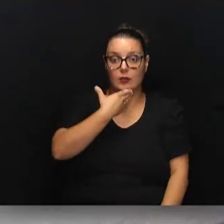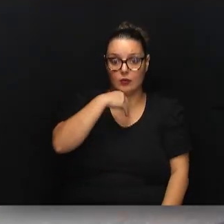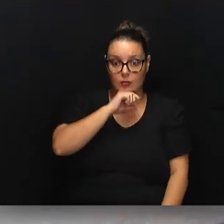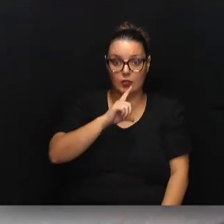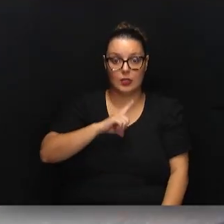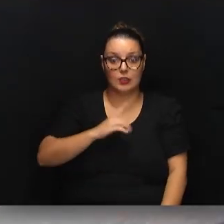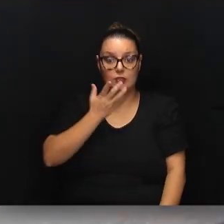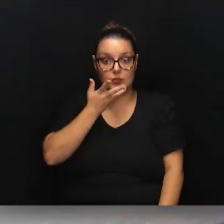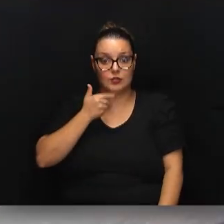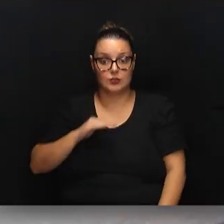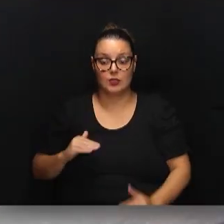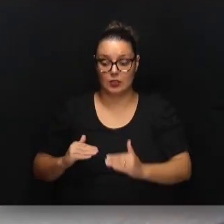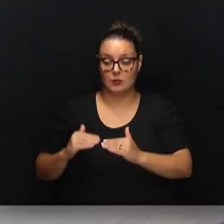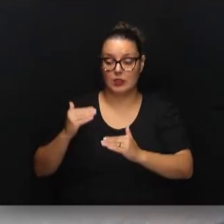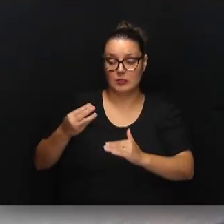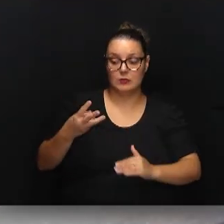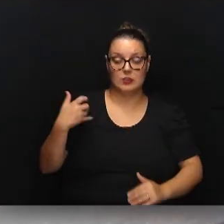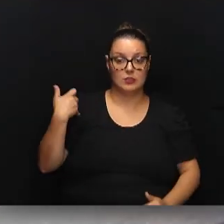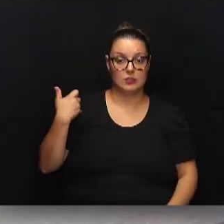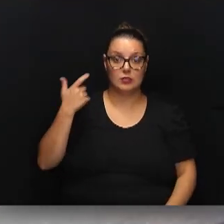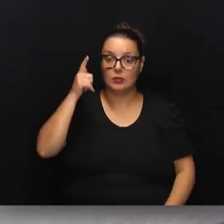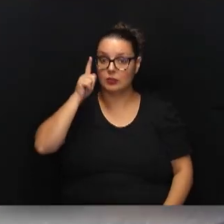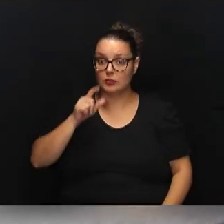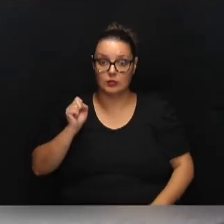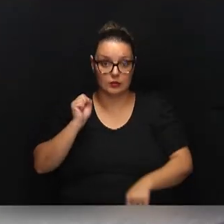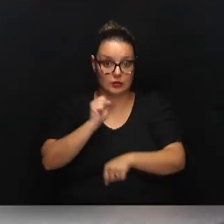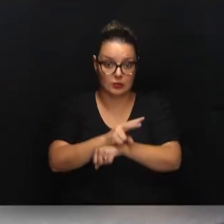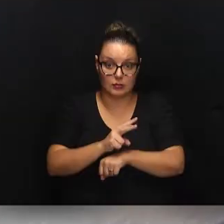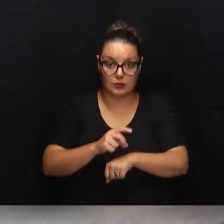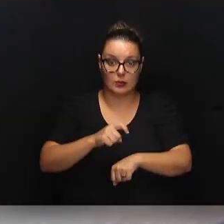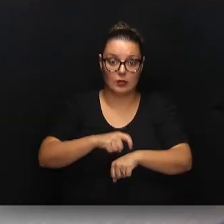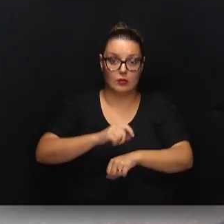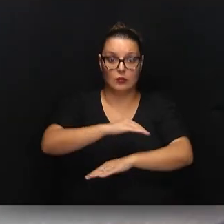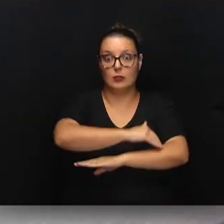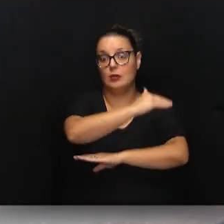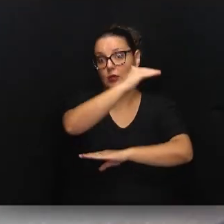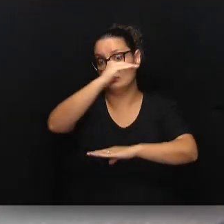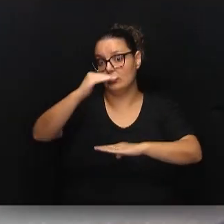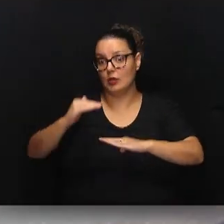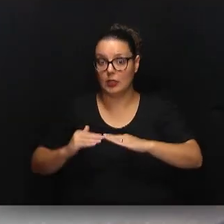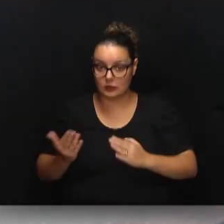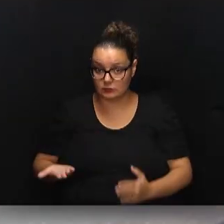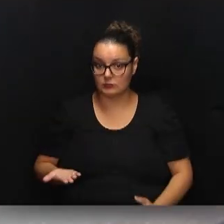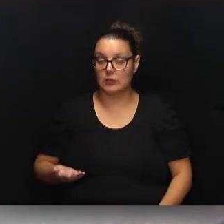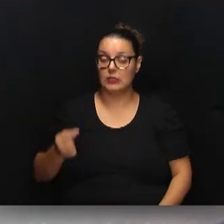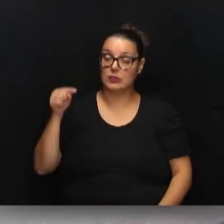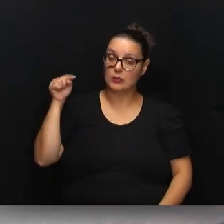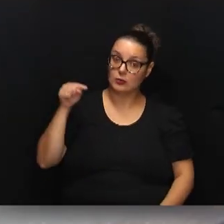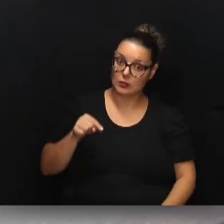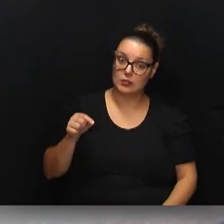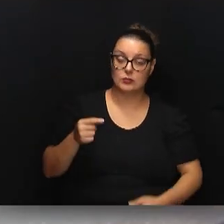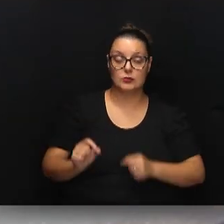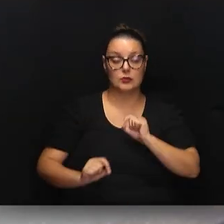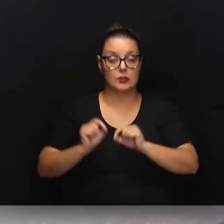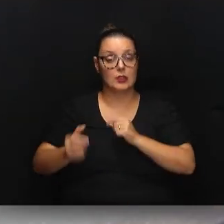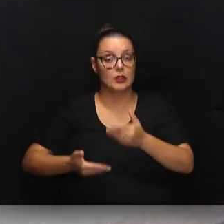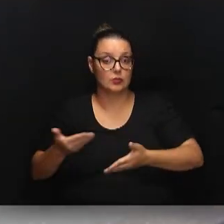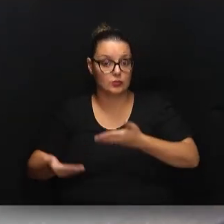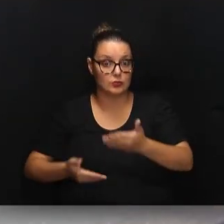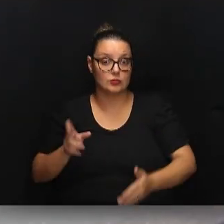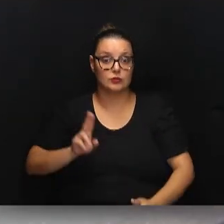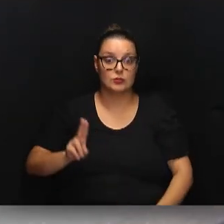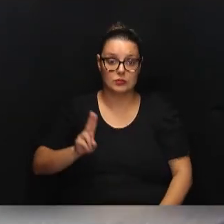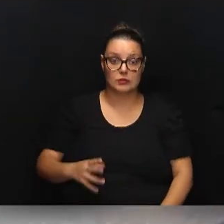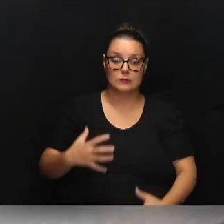têm crianças acima de 3 anos não conseguem vaga em período integral. Então, tudo isso, quem usa os serviços públicos tem sentido de